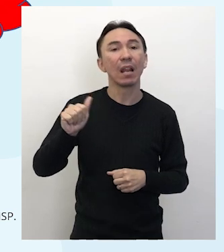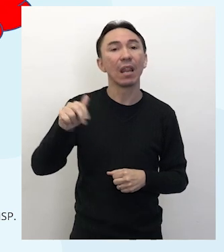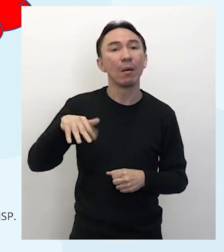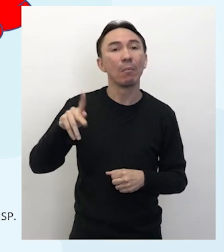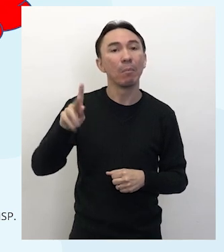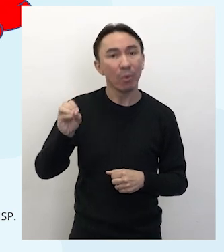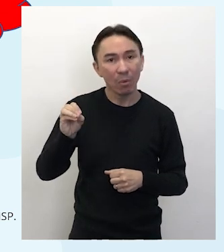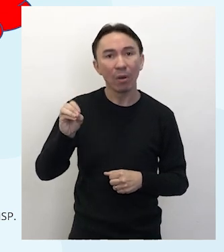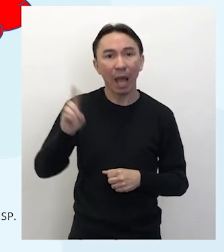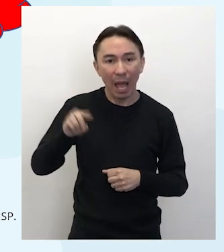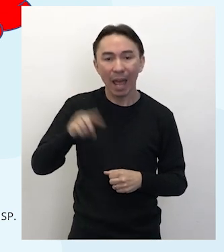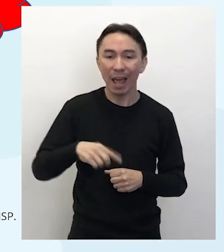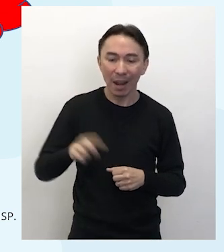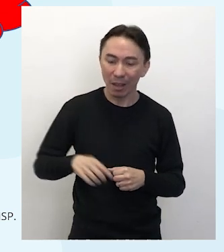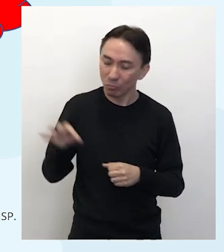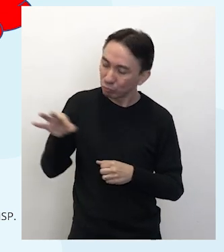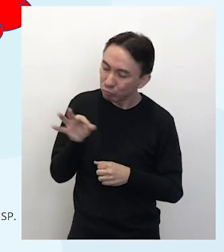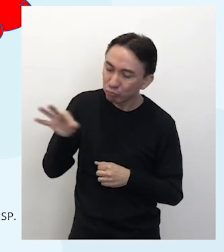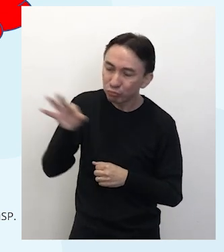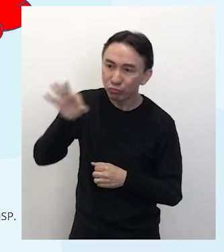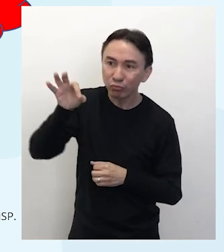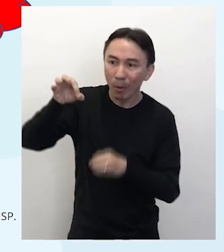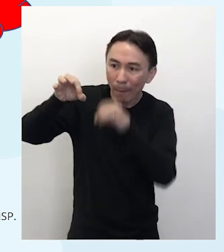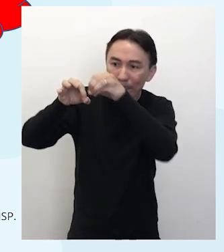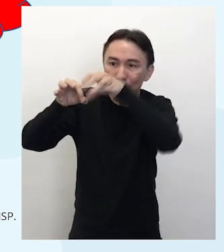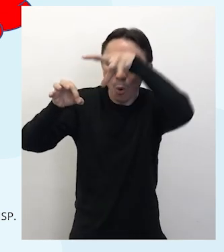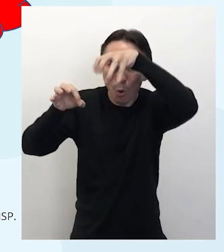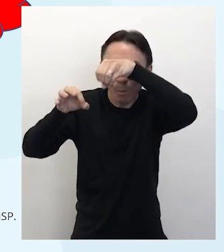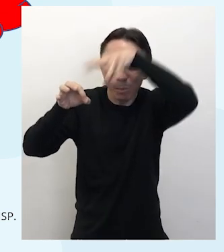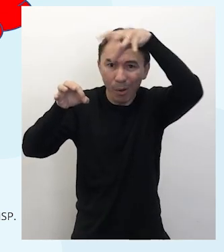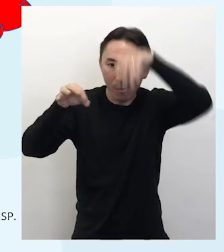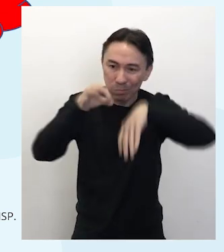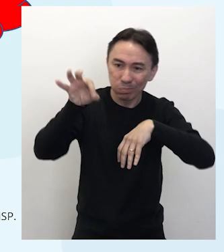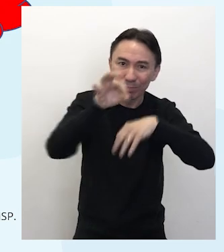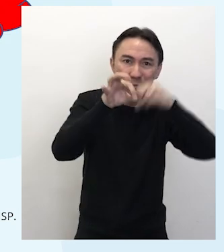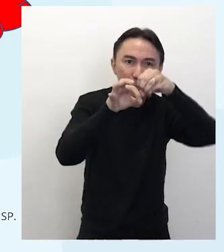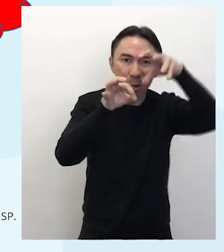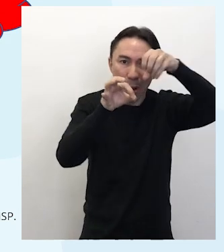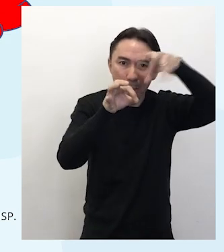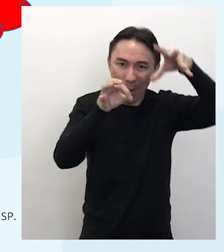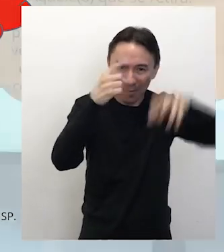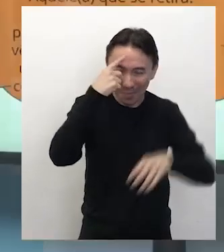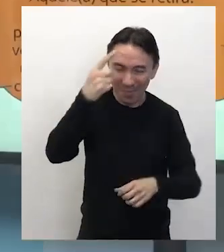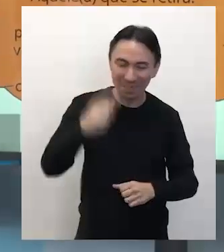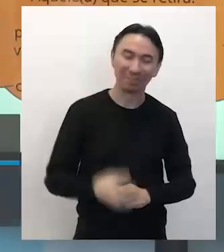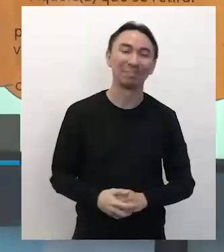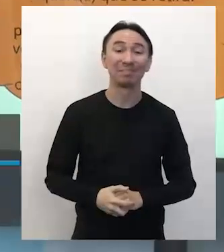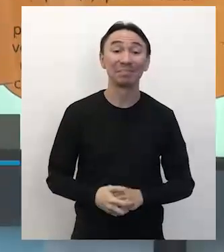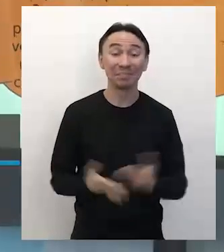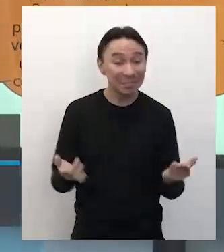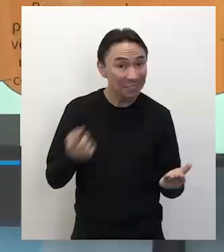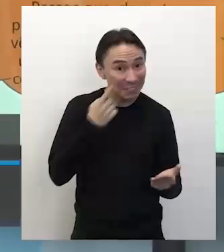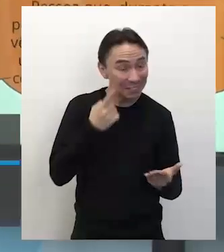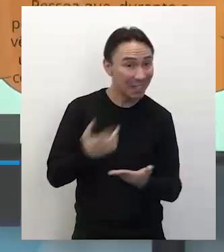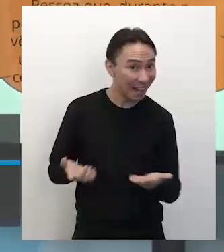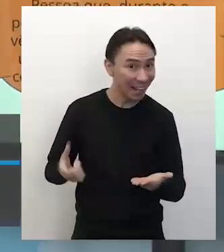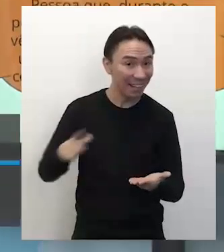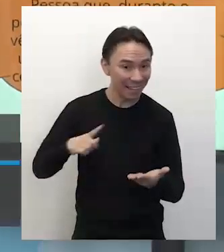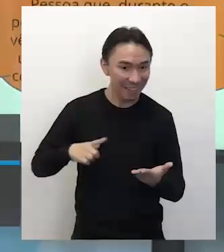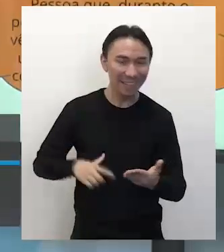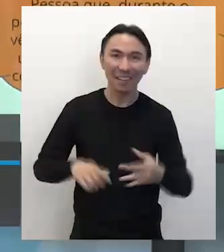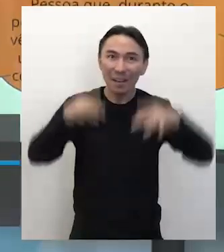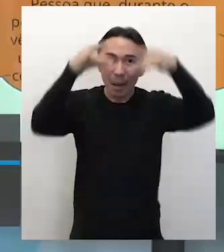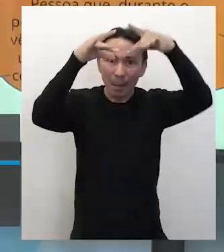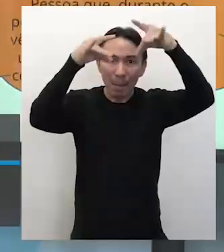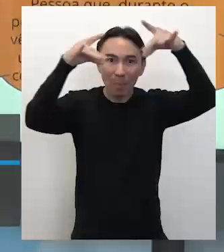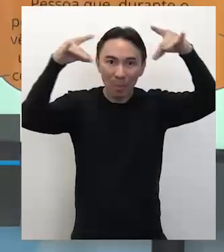vagalume. Isso. Então, ó, a partir desse vocabulário, a gente já percebe que direção que essa história do cordel está,